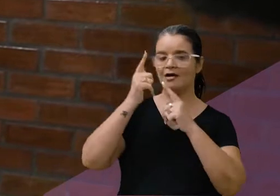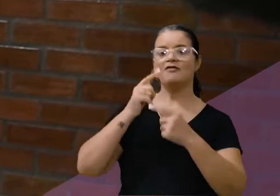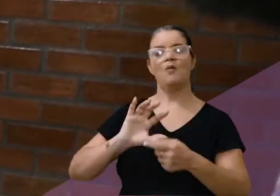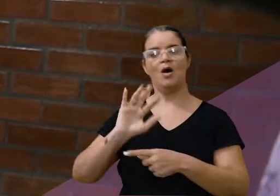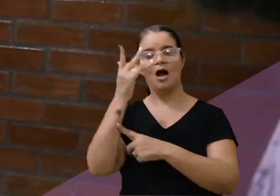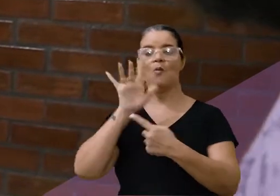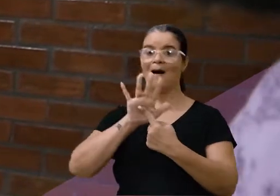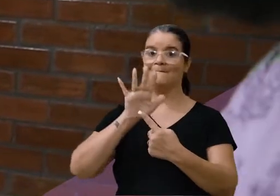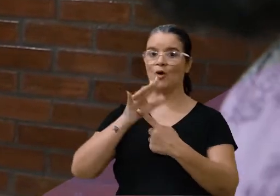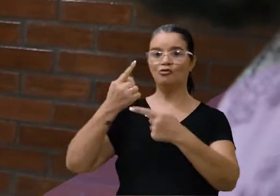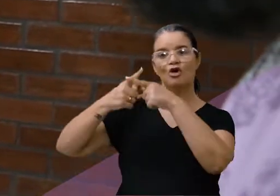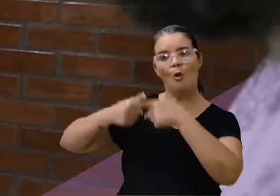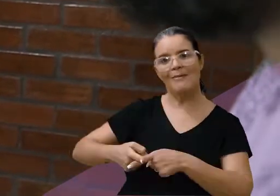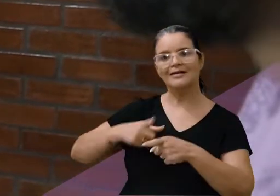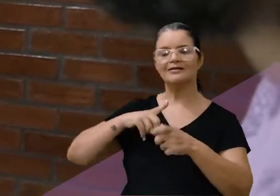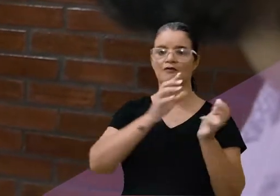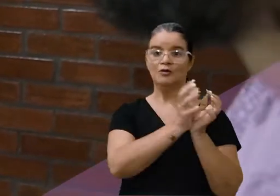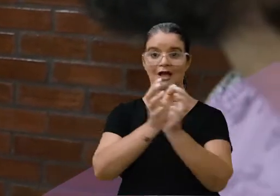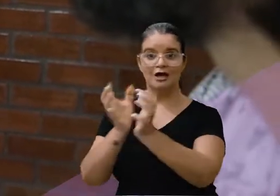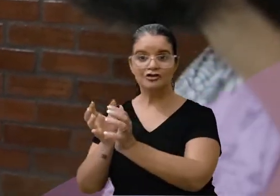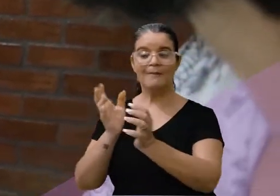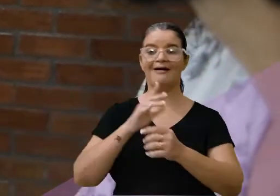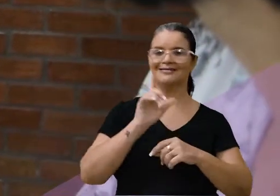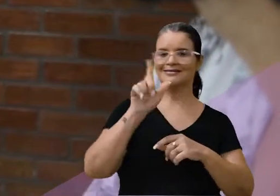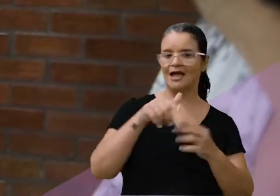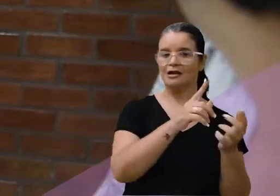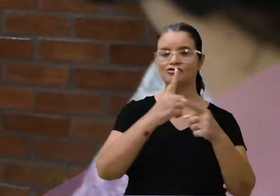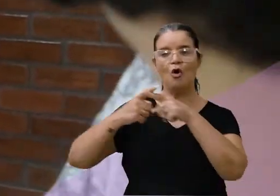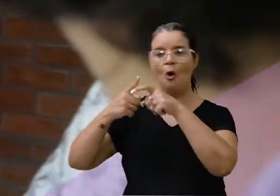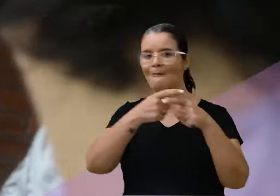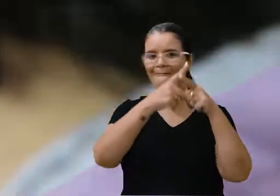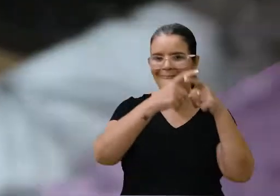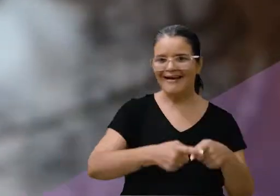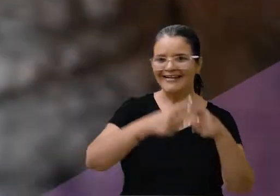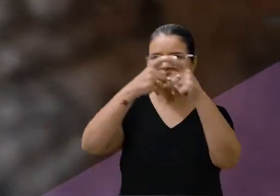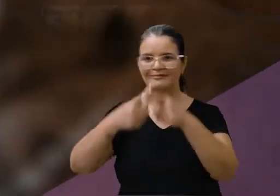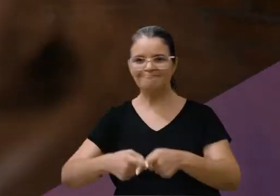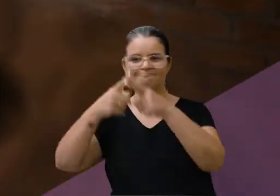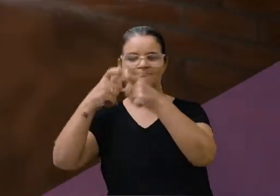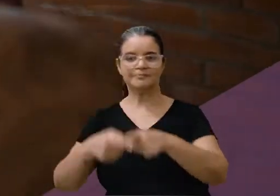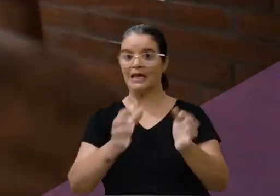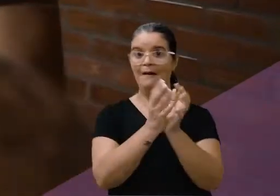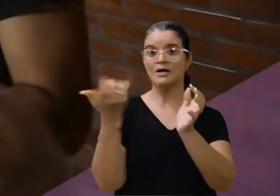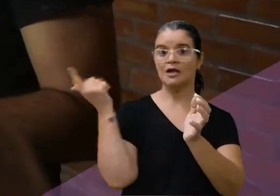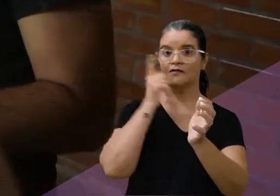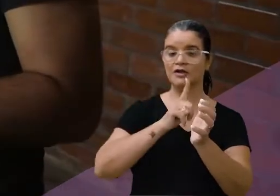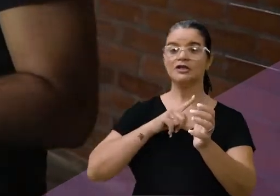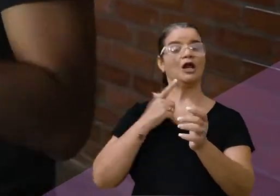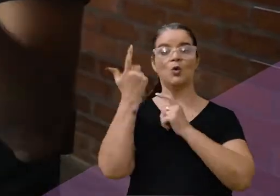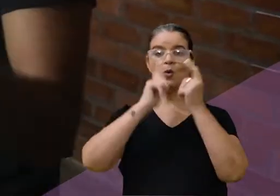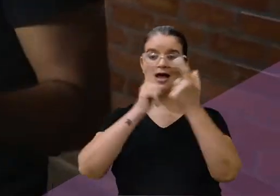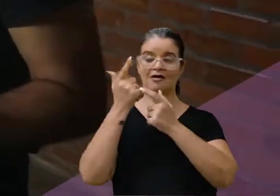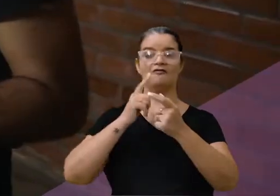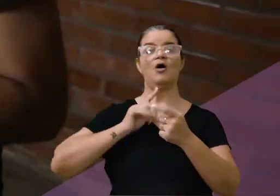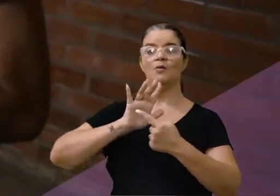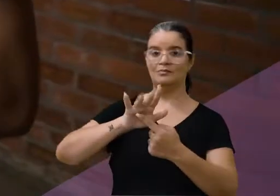uma mostra competitiva, onde as bandas elas, né, competem entre si. E a banda que é vencedora, ela toca no carnaval,